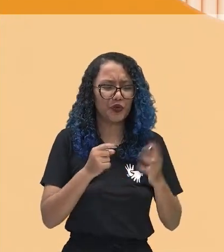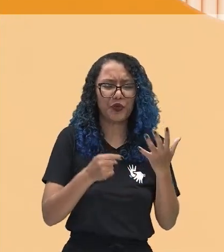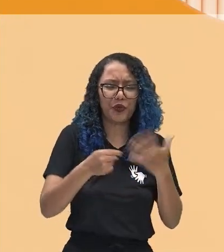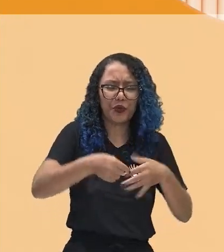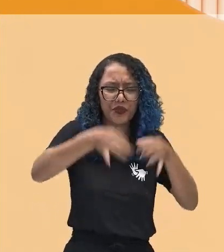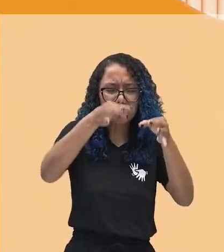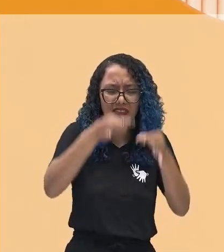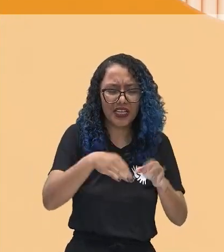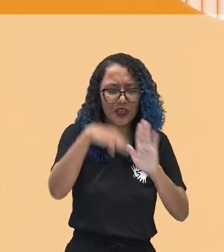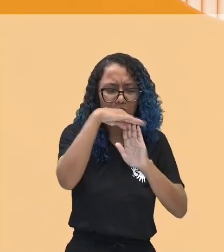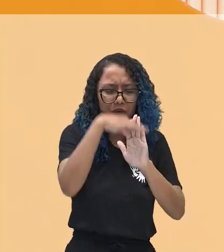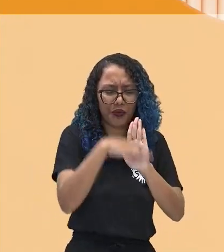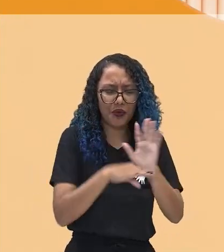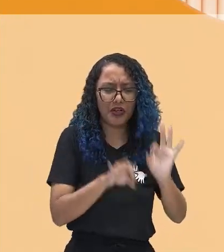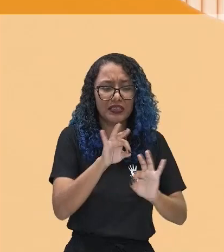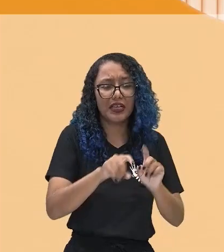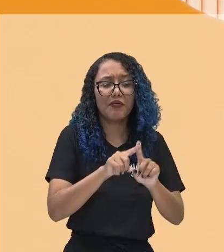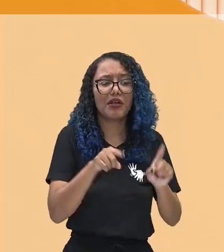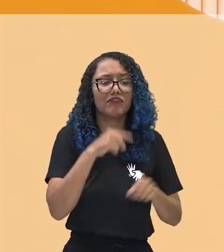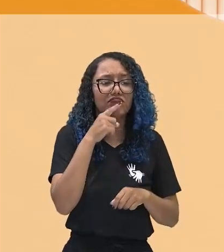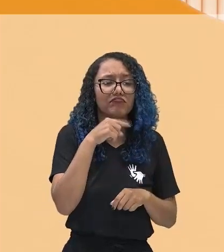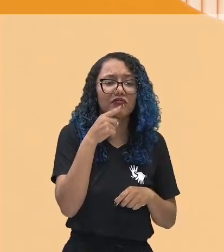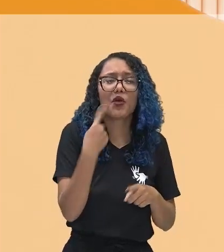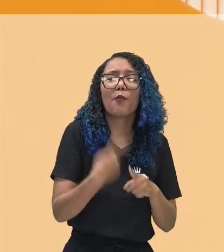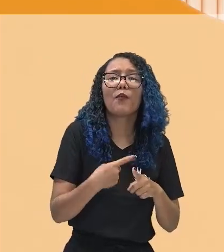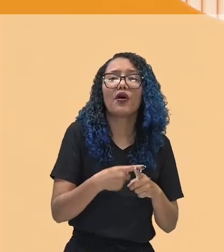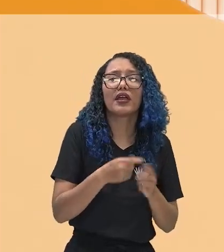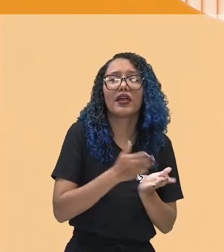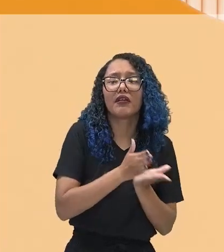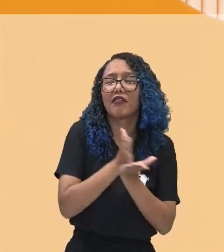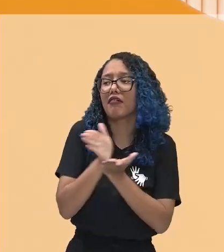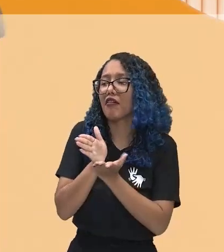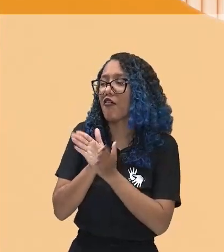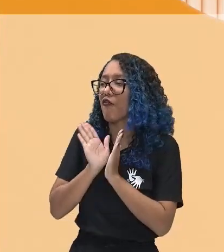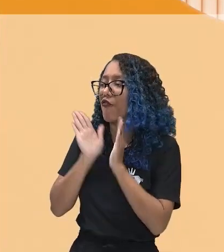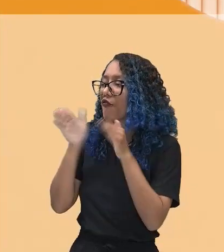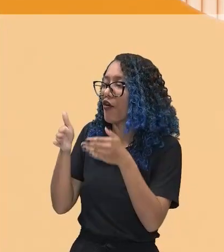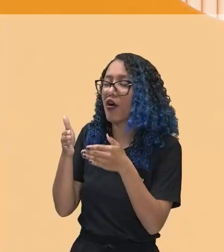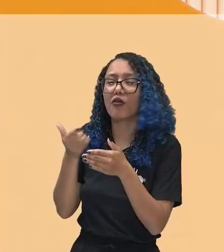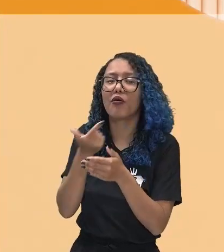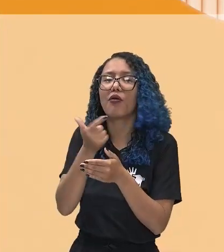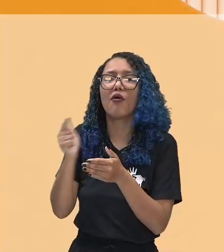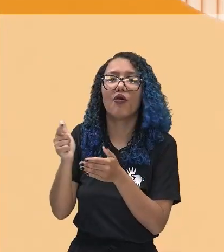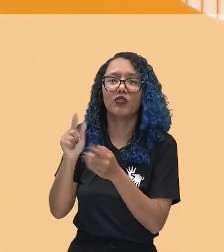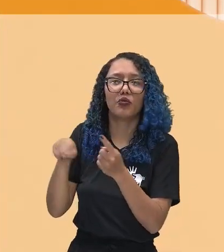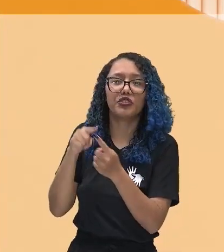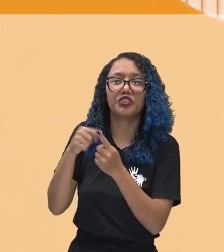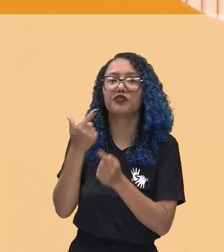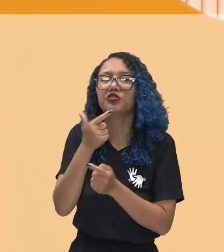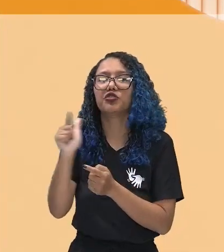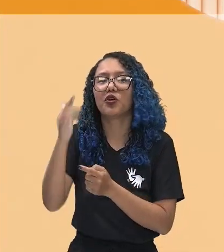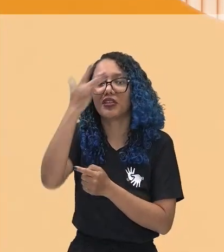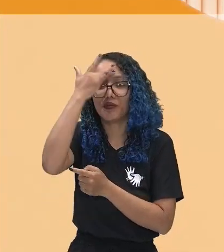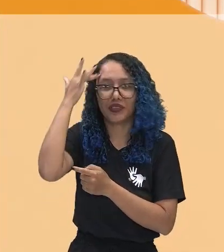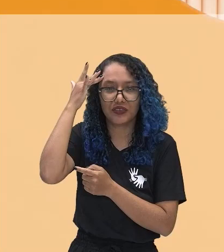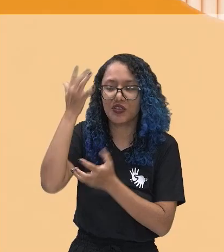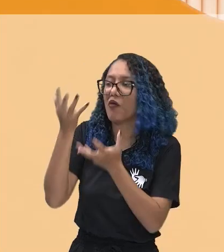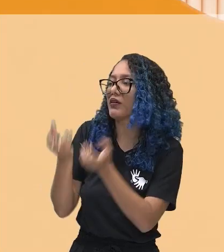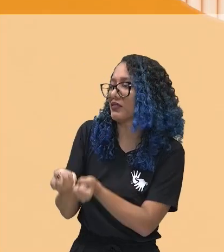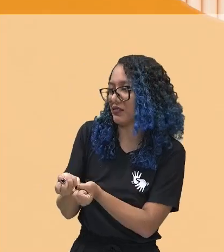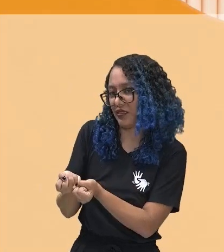tudo e tudo mais, não consegui. Eu acabo sendo o que os outros querem e não o que eu realmente queria. Olha a